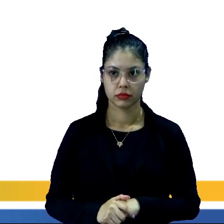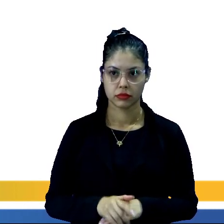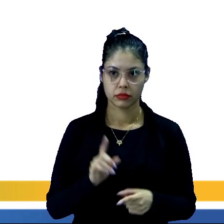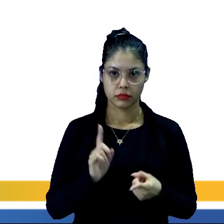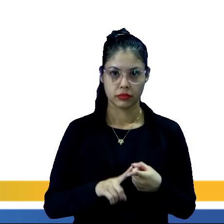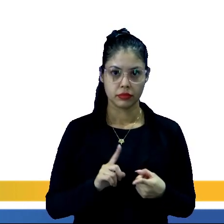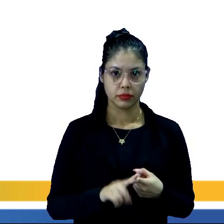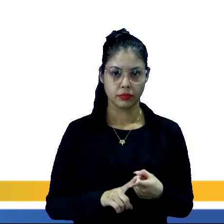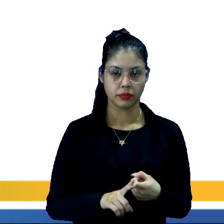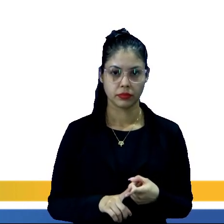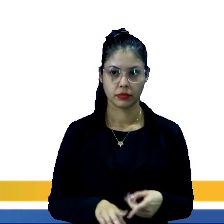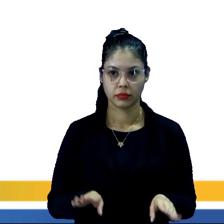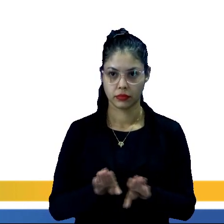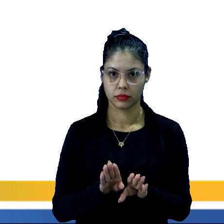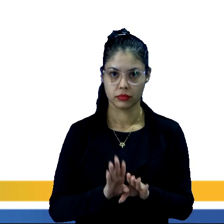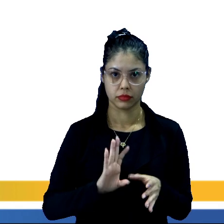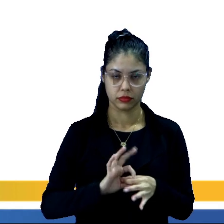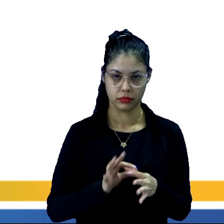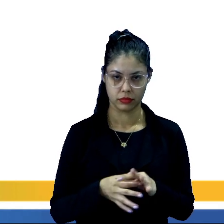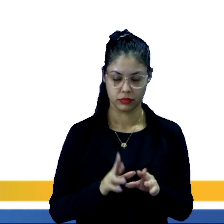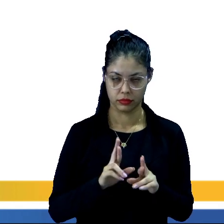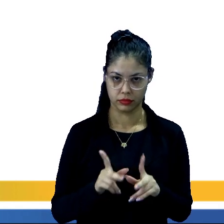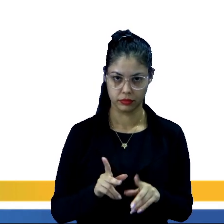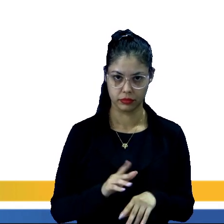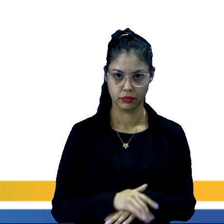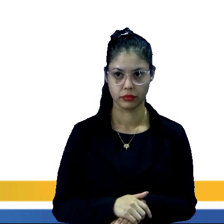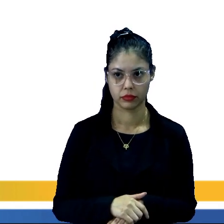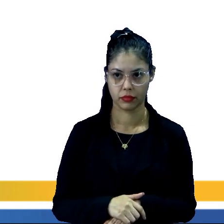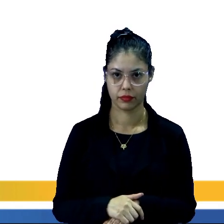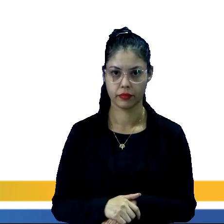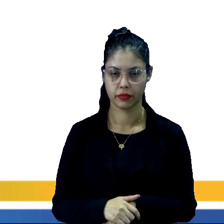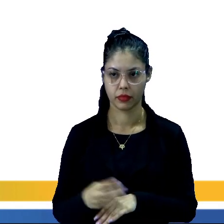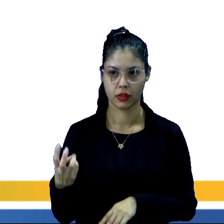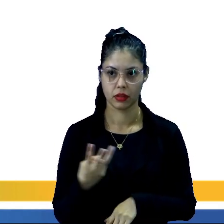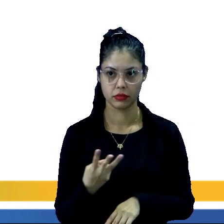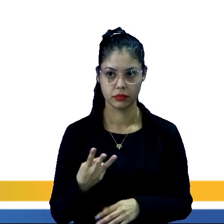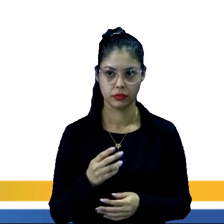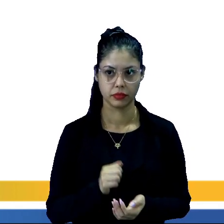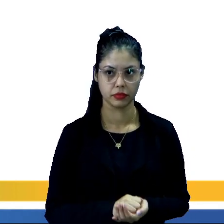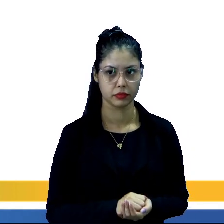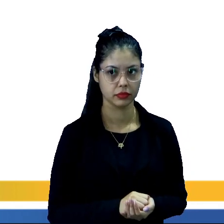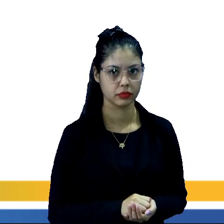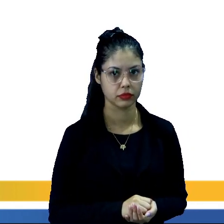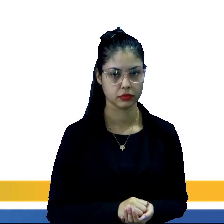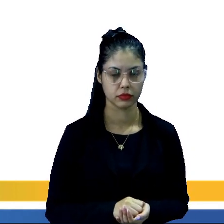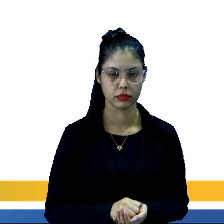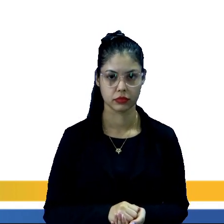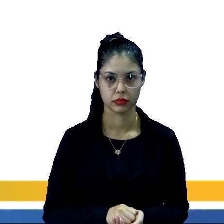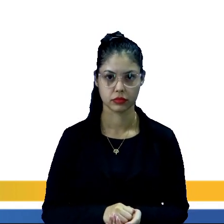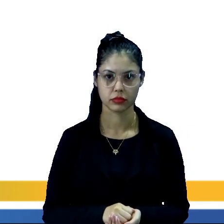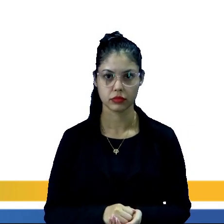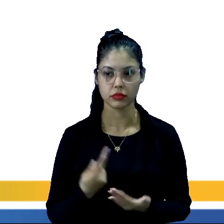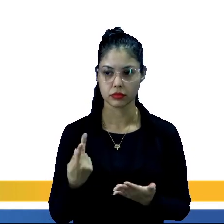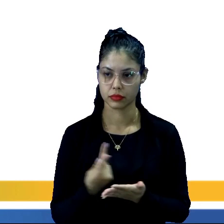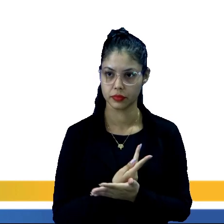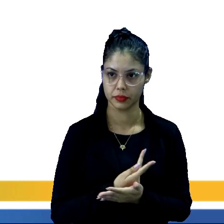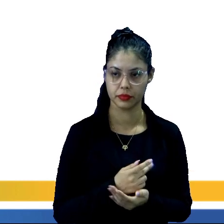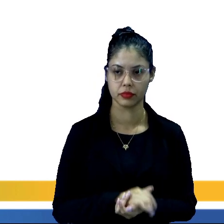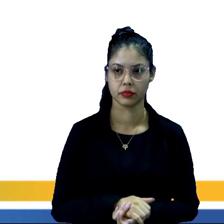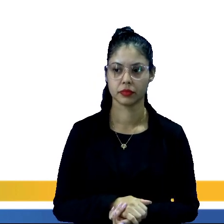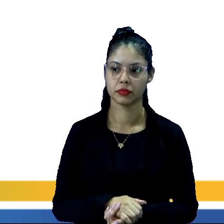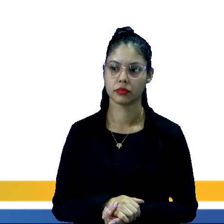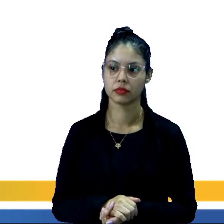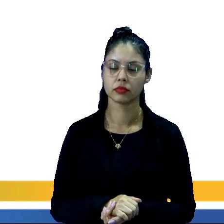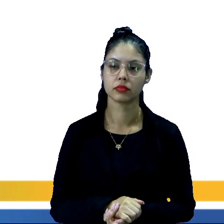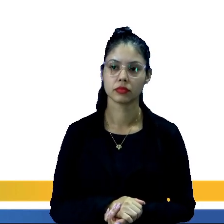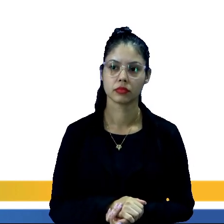Por quê? Porque elas estão em contextos diferentes, né? Então, o terceiro diz que é ateu porque milhões de pessoas não podem estar equivocadas, né?